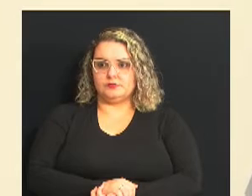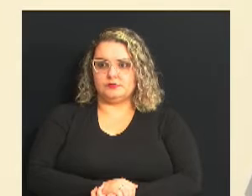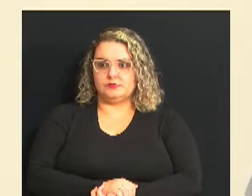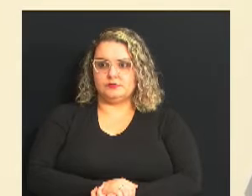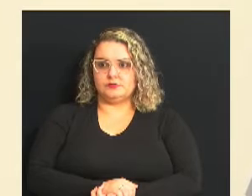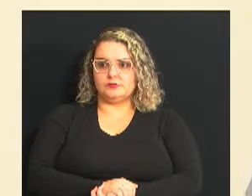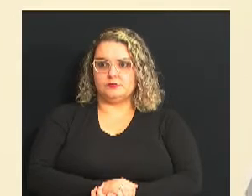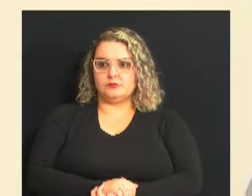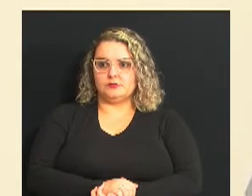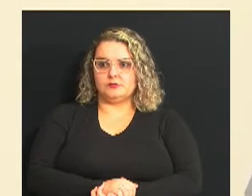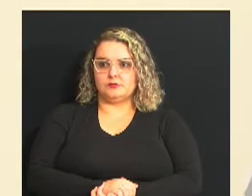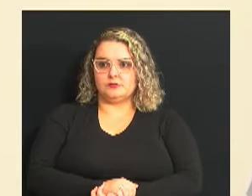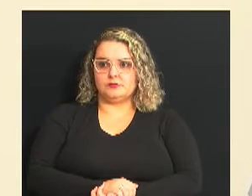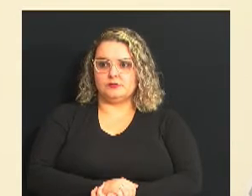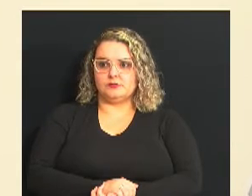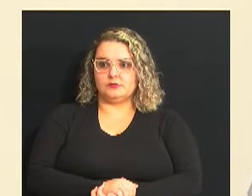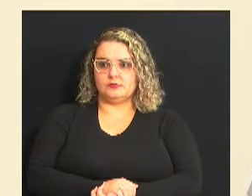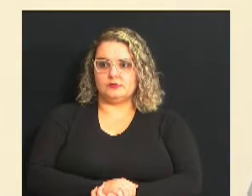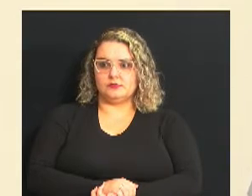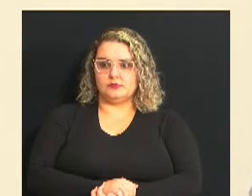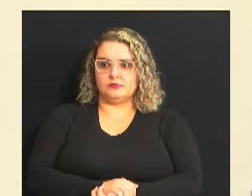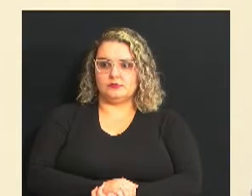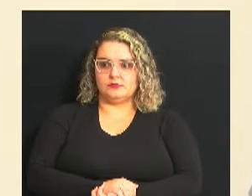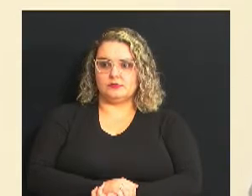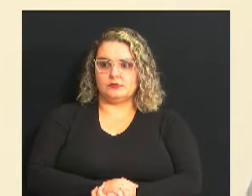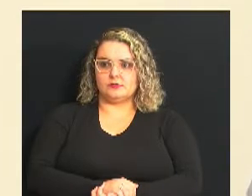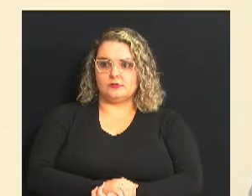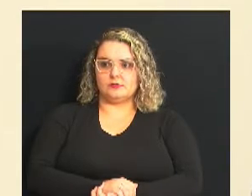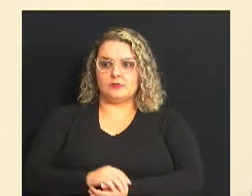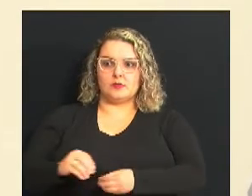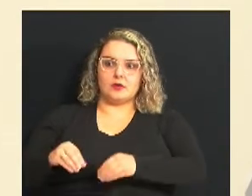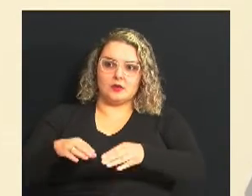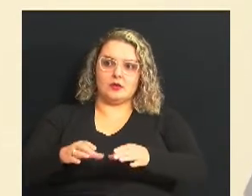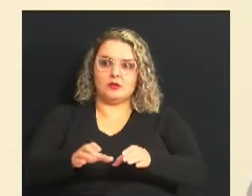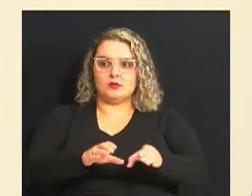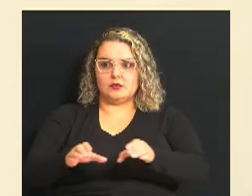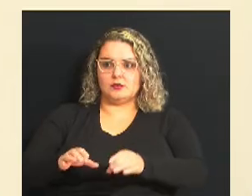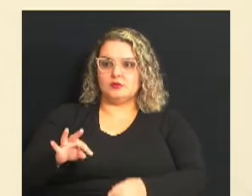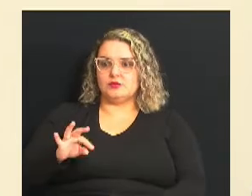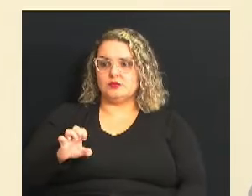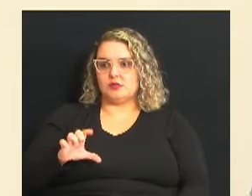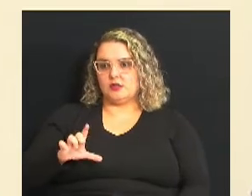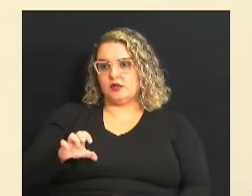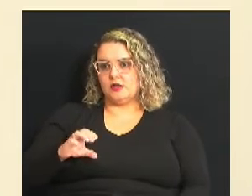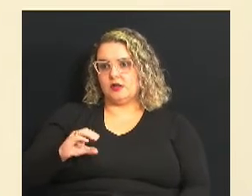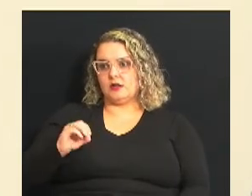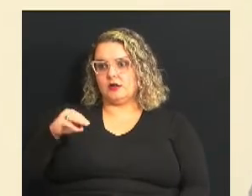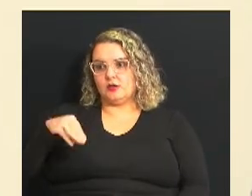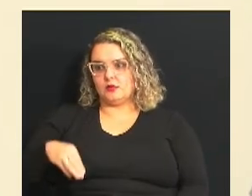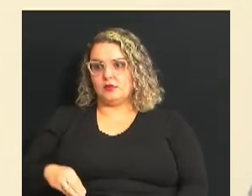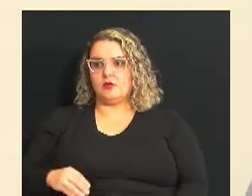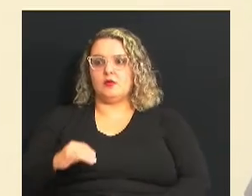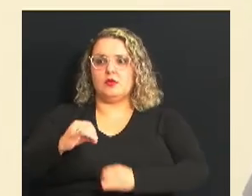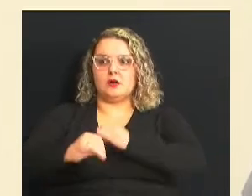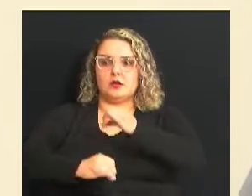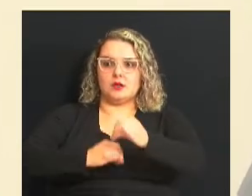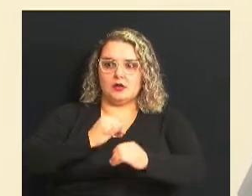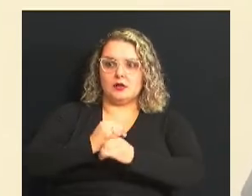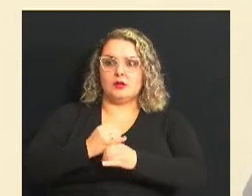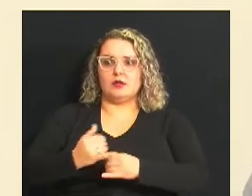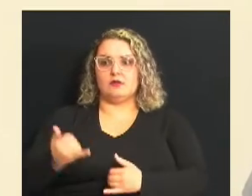prontamente alocado nessa coordenadoria. E a parte de telecom, que envolve toda a parte de internet, telefonia,